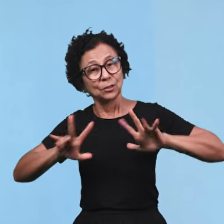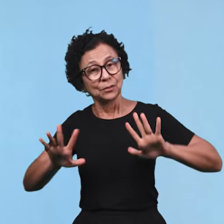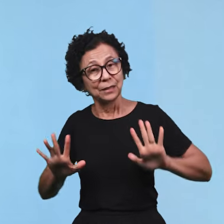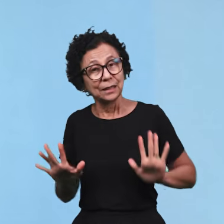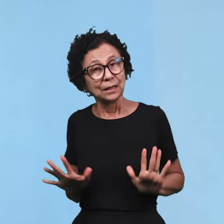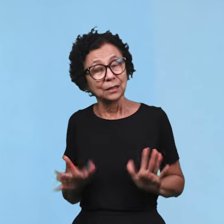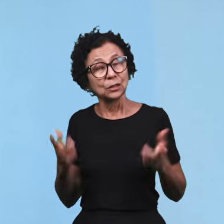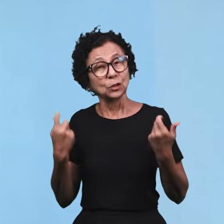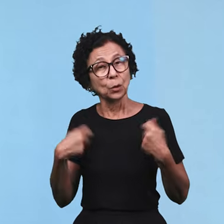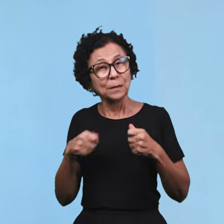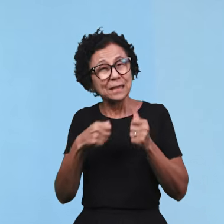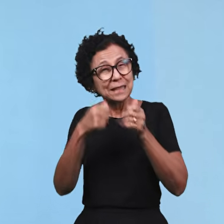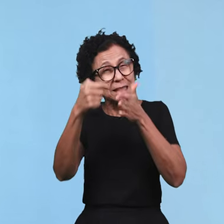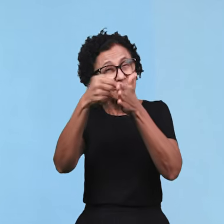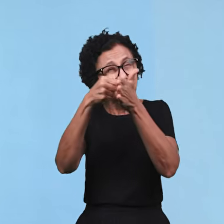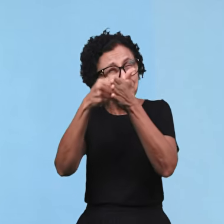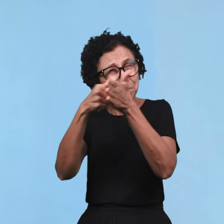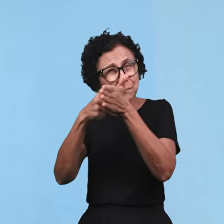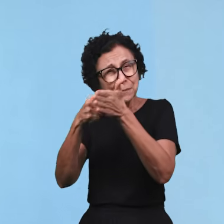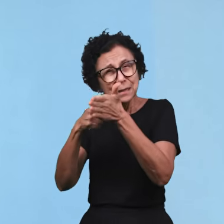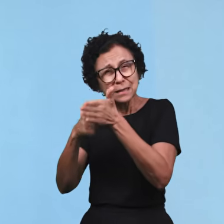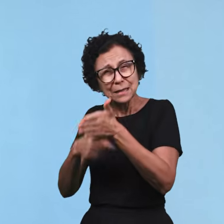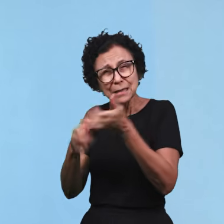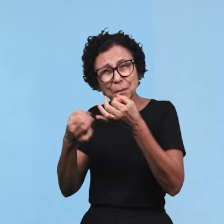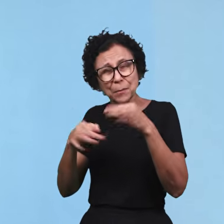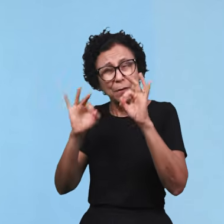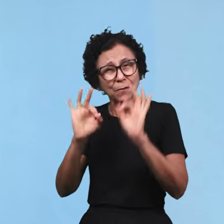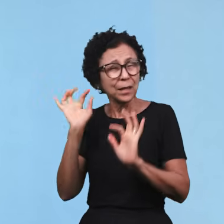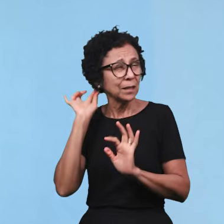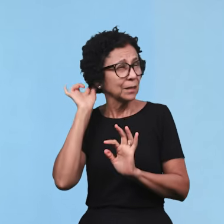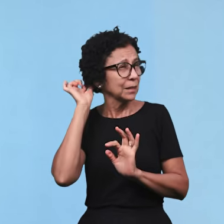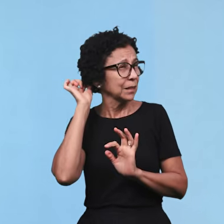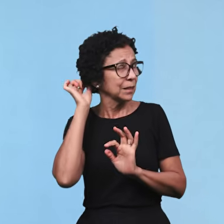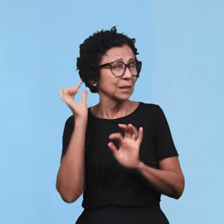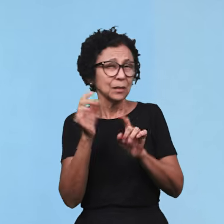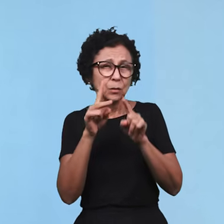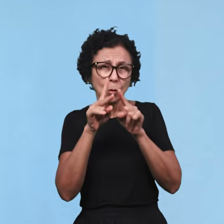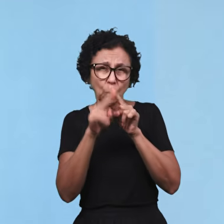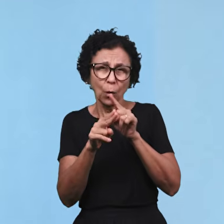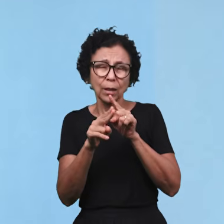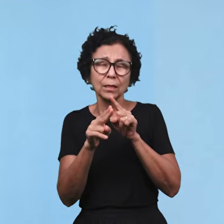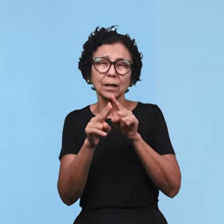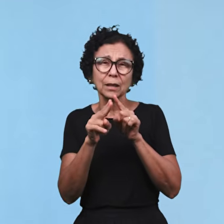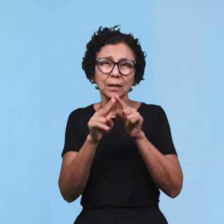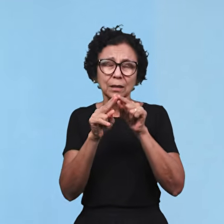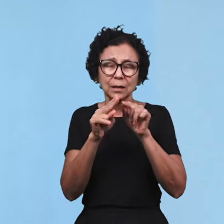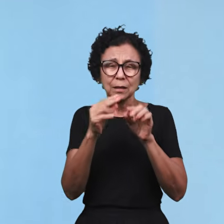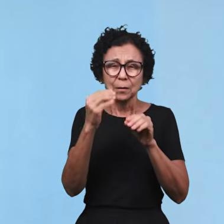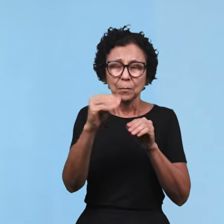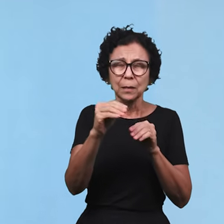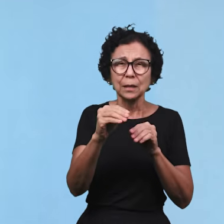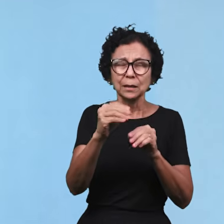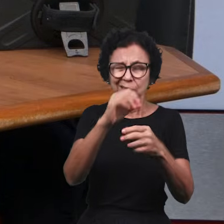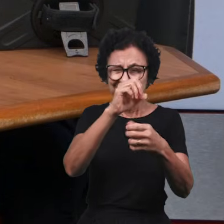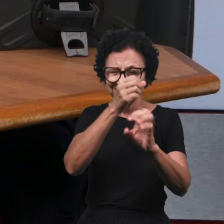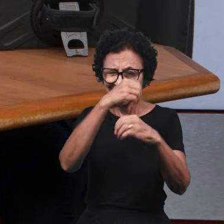abrir mão de uma biópsia para a gente chegar no resultado, num diagnóstico concreto para o paciente e tratar ele da melhor maneira possível.